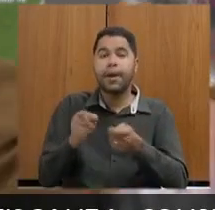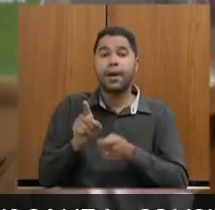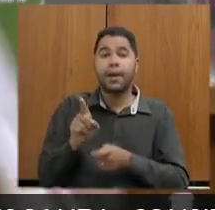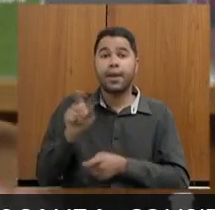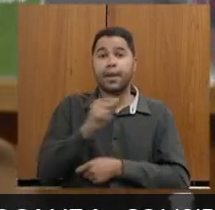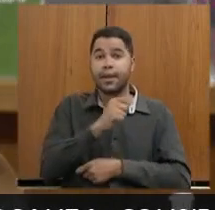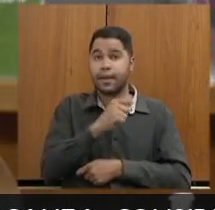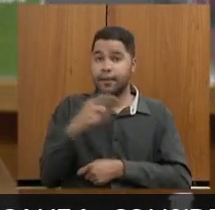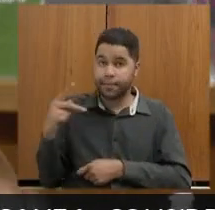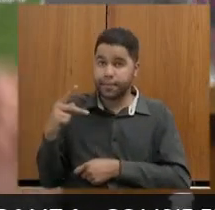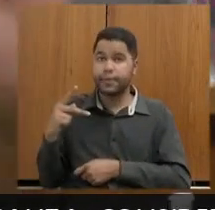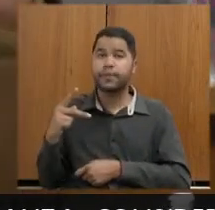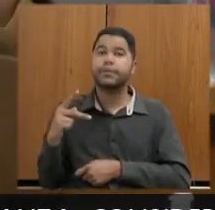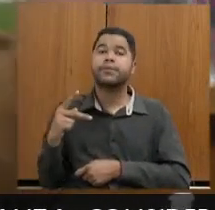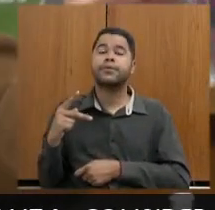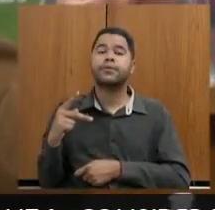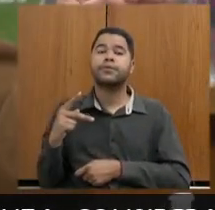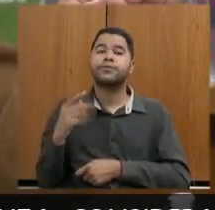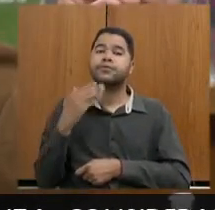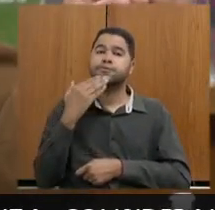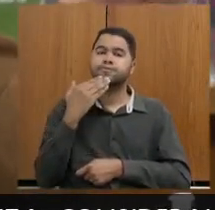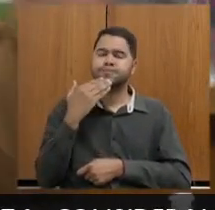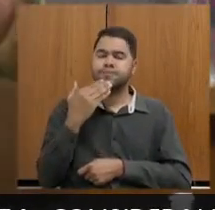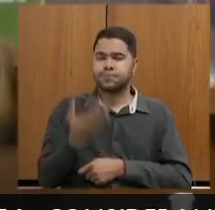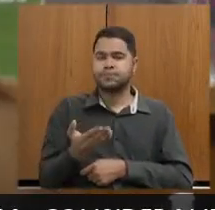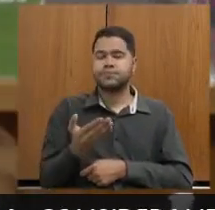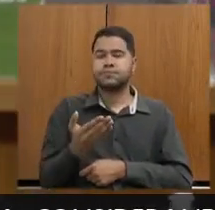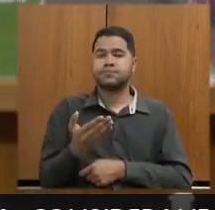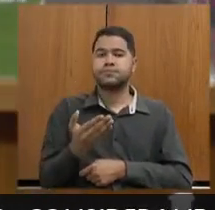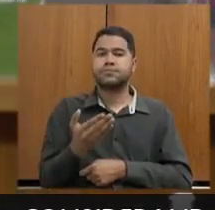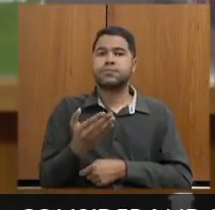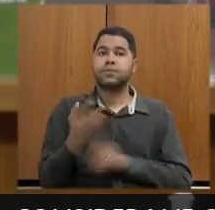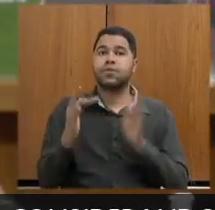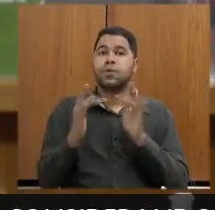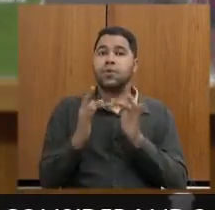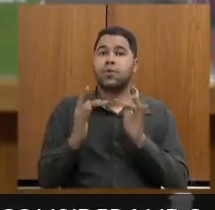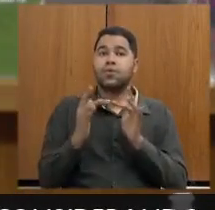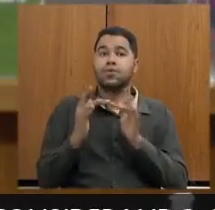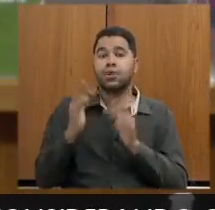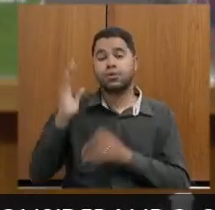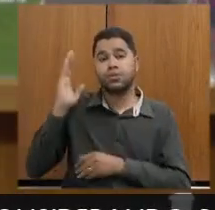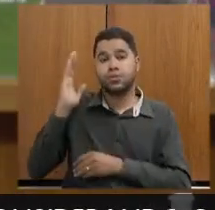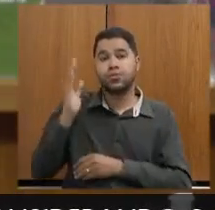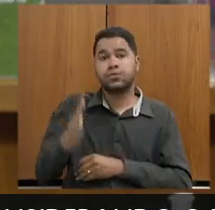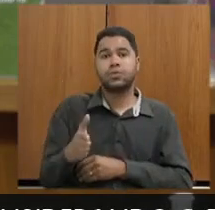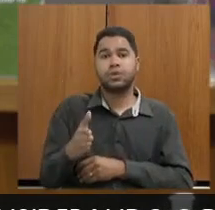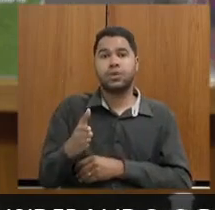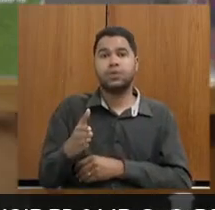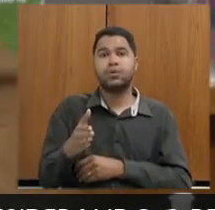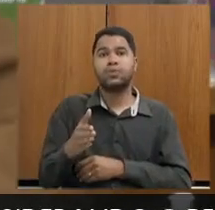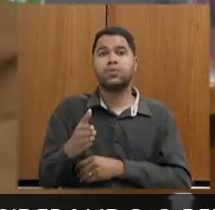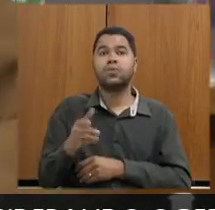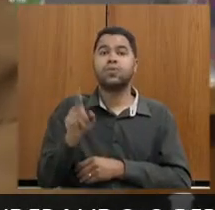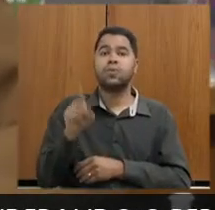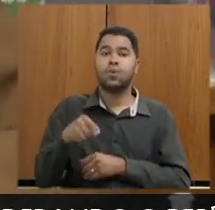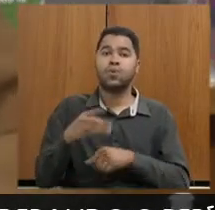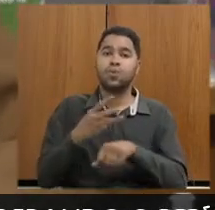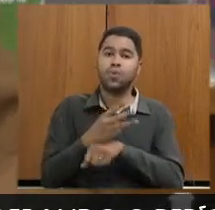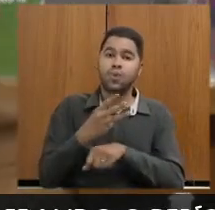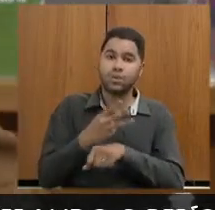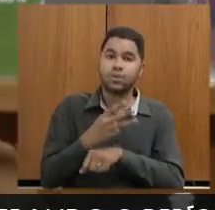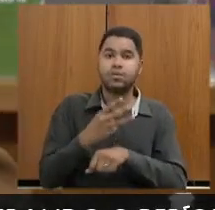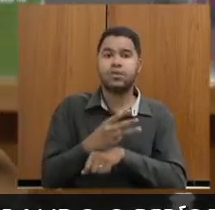o o o solicitante é fácil contato às vezes de direto com o Zap da Patrulha